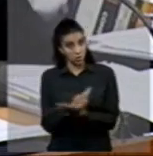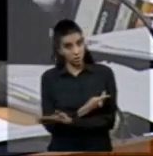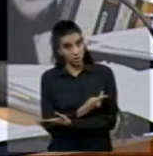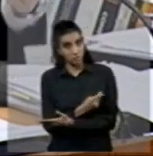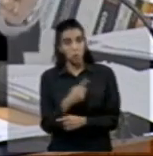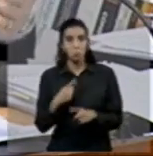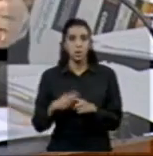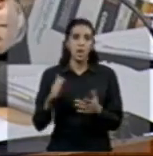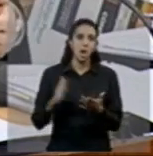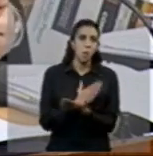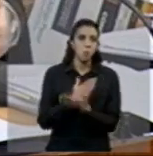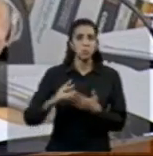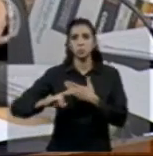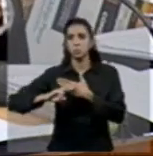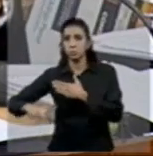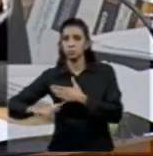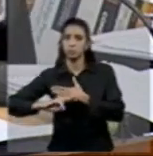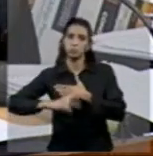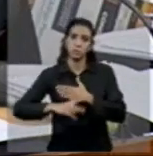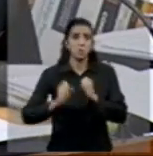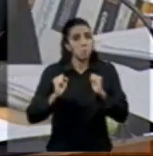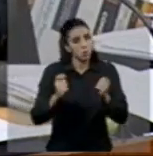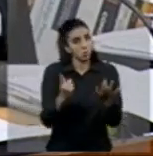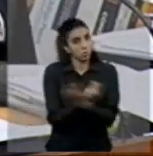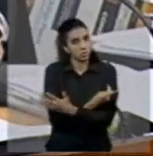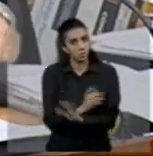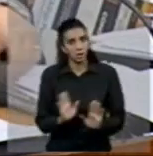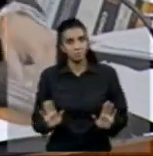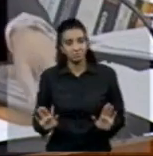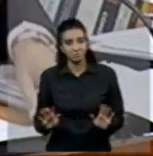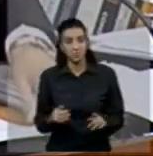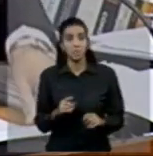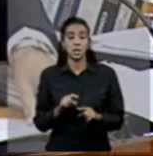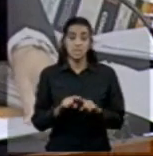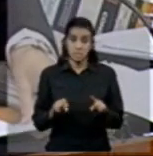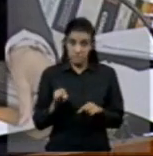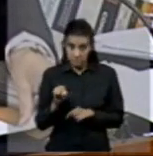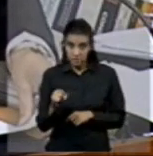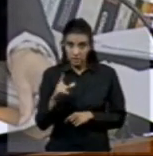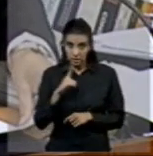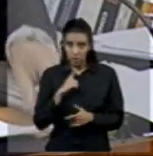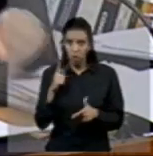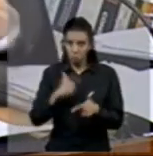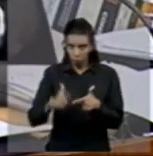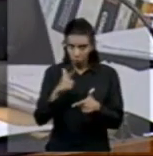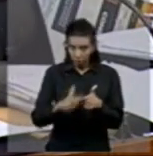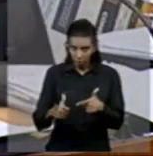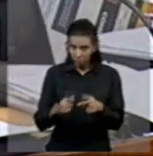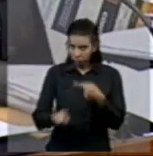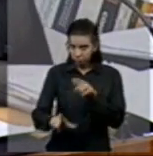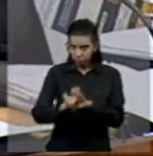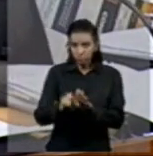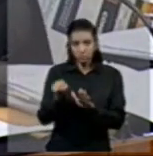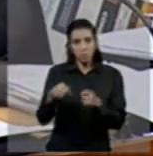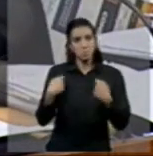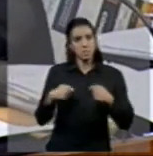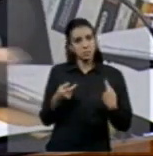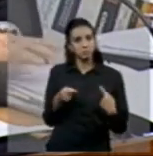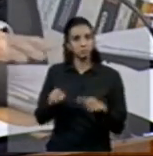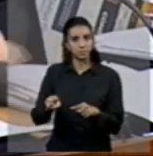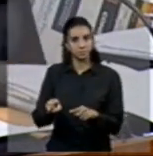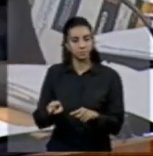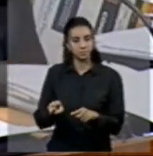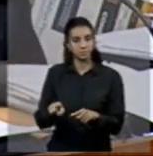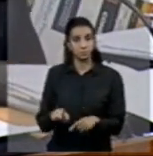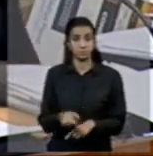ilícitos de uma opção, é possível, e como todo ilícito deve ser combatido. Consequentemente, a